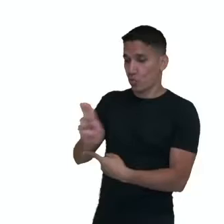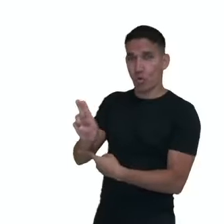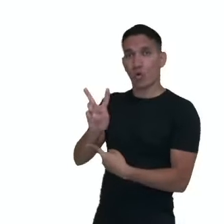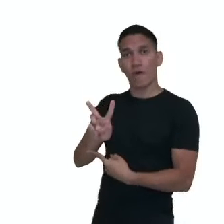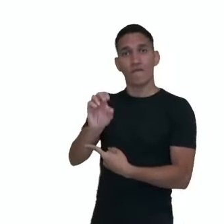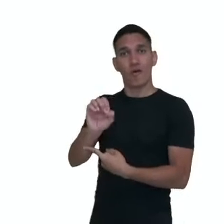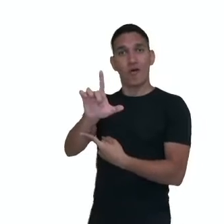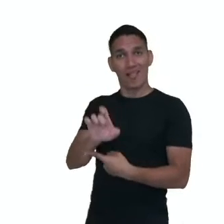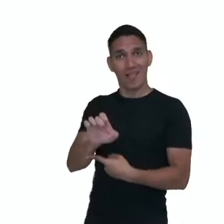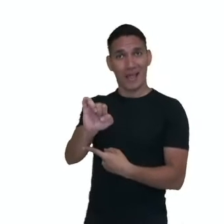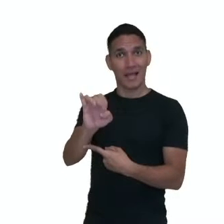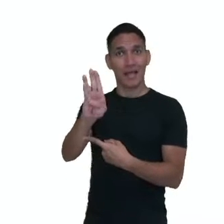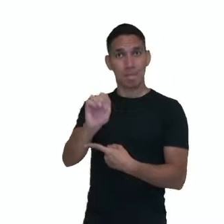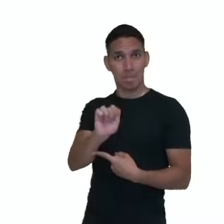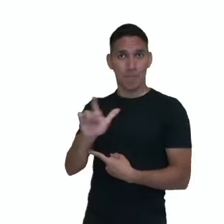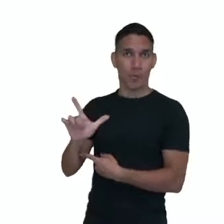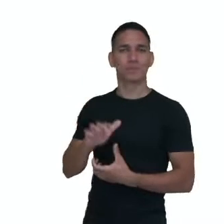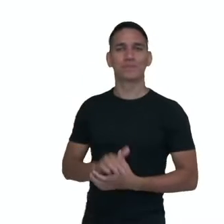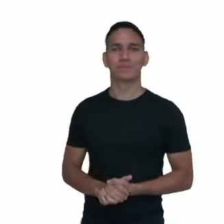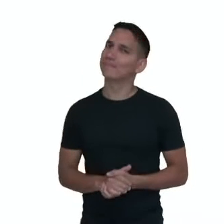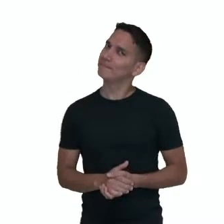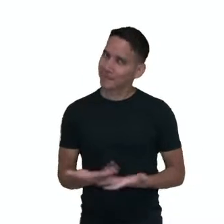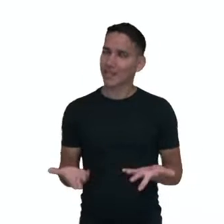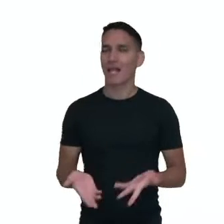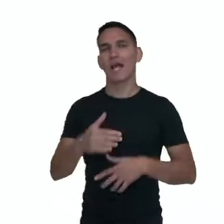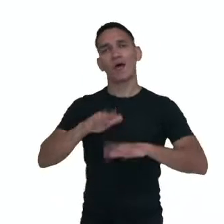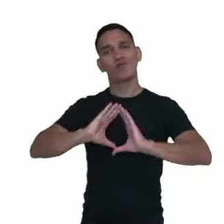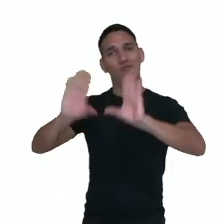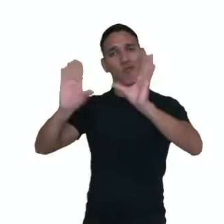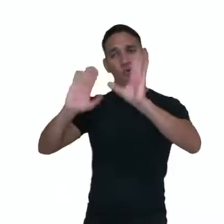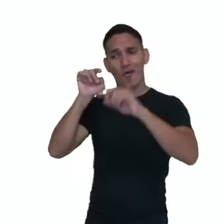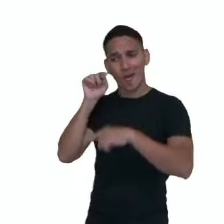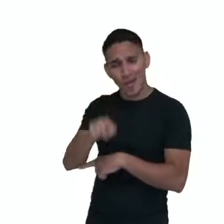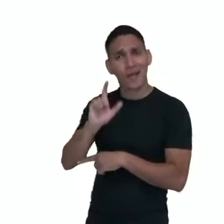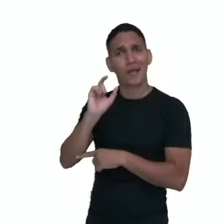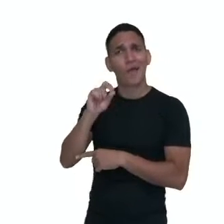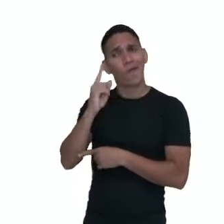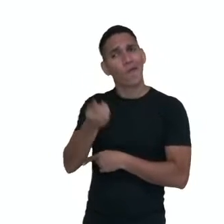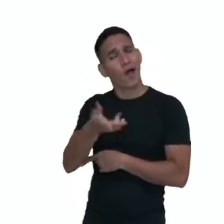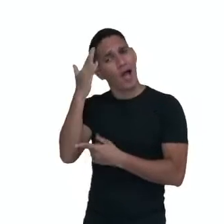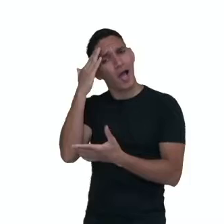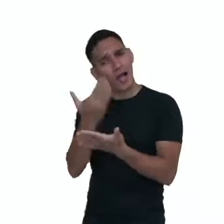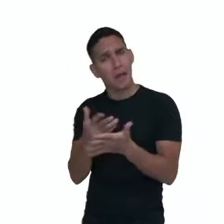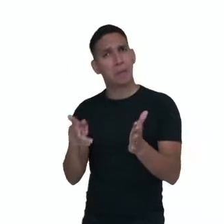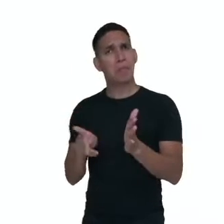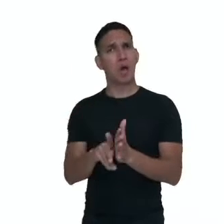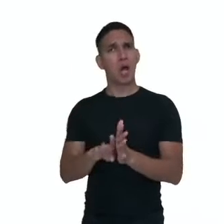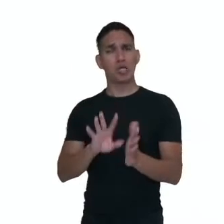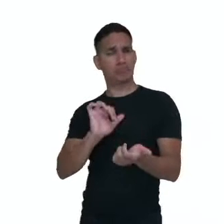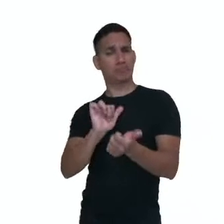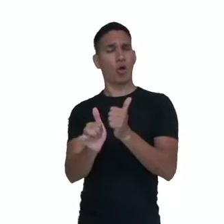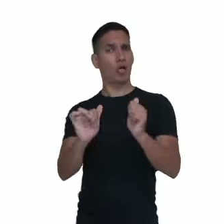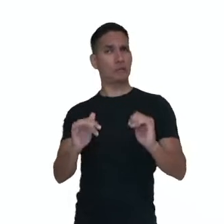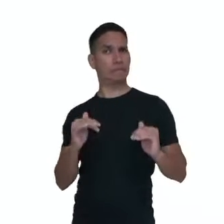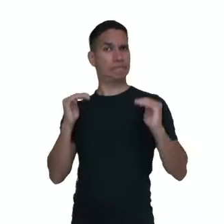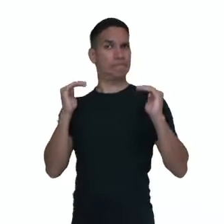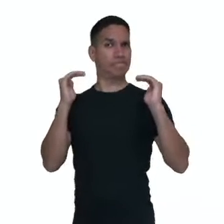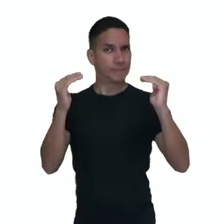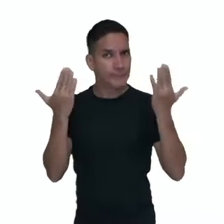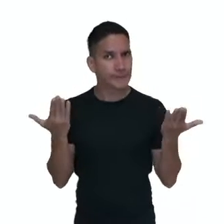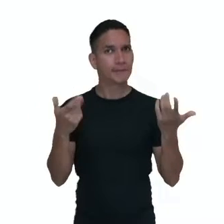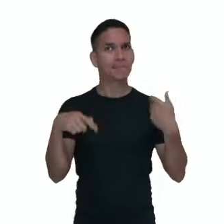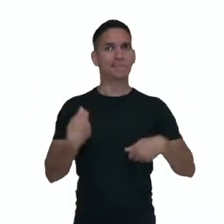para voleibol. O voleibol era considerado um esporte de elite, né? Passa a exigir